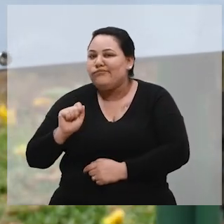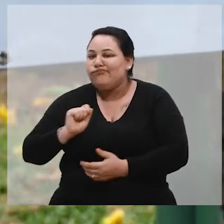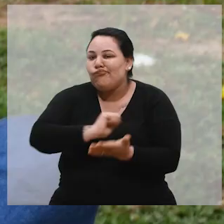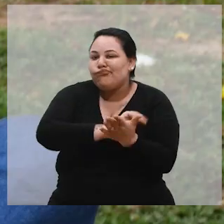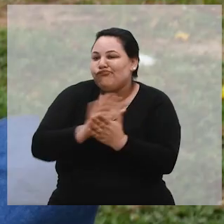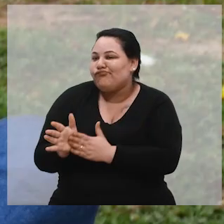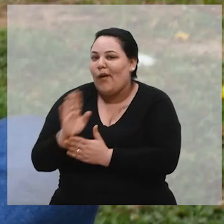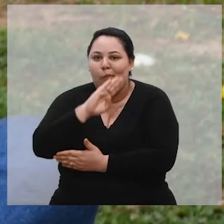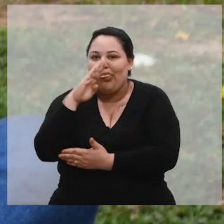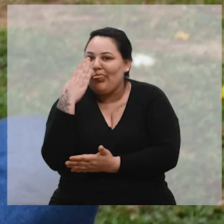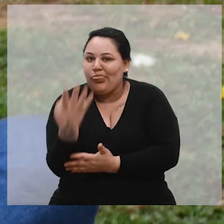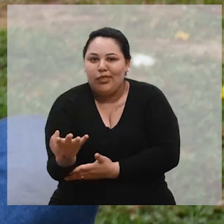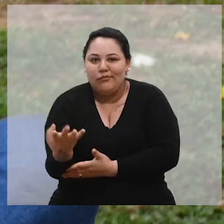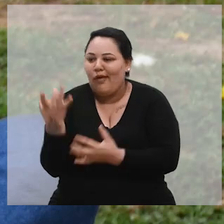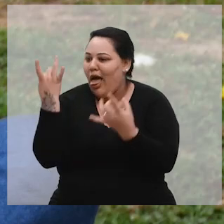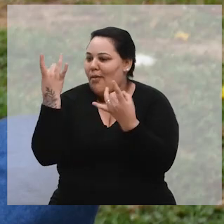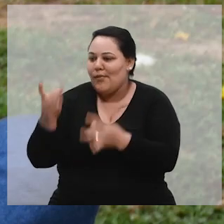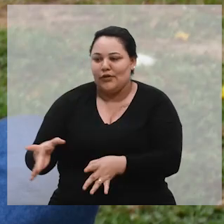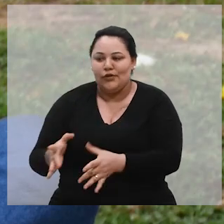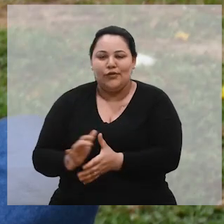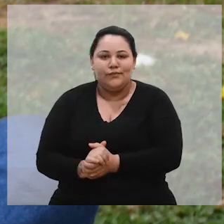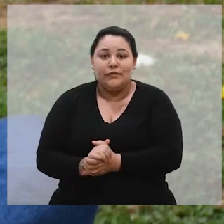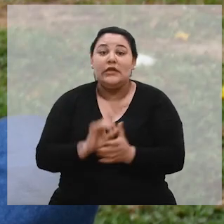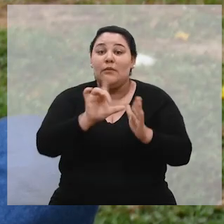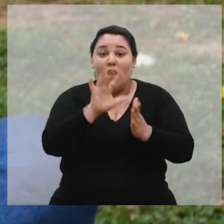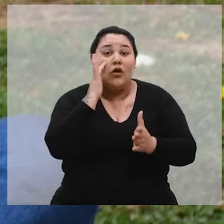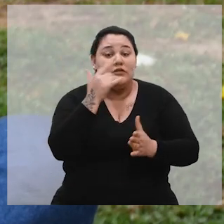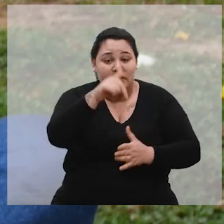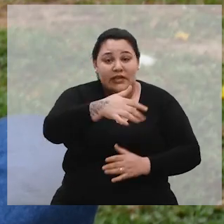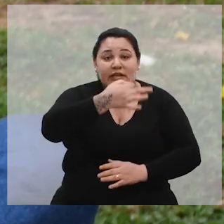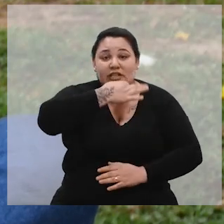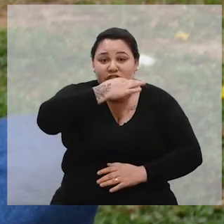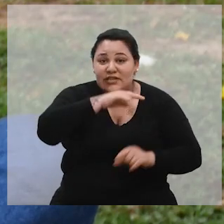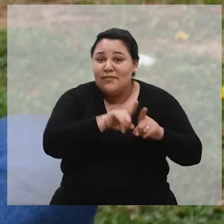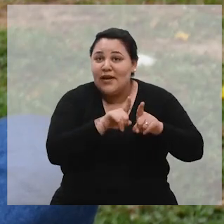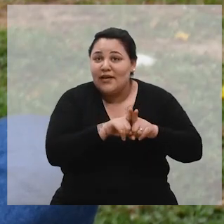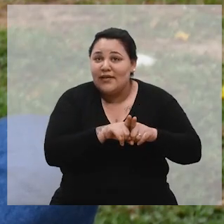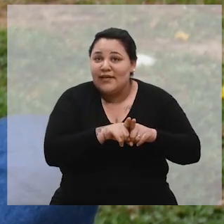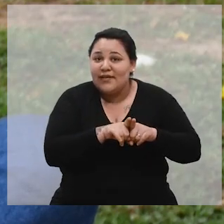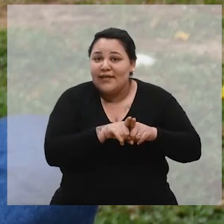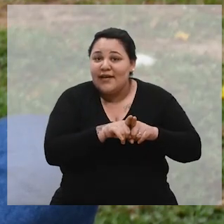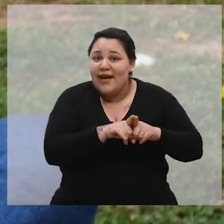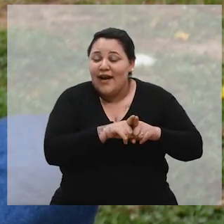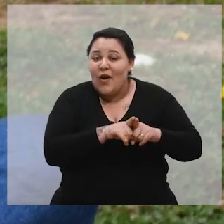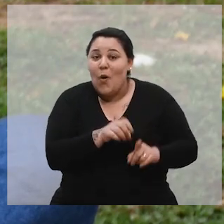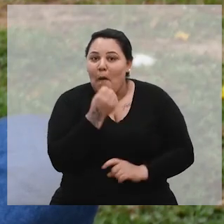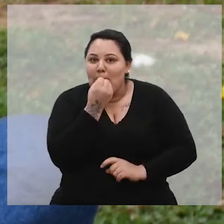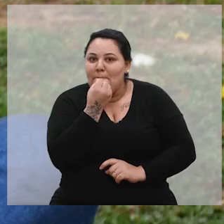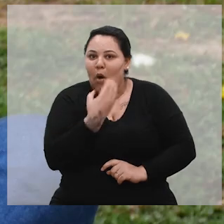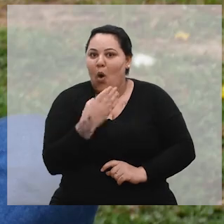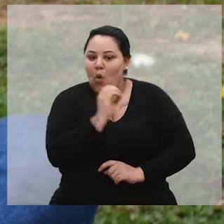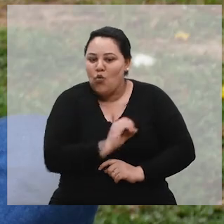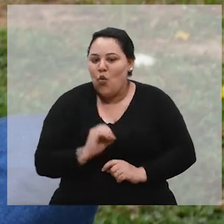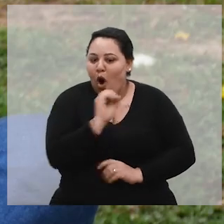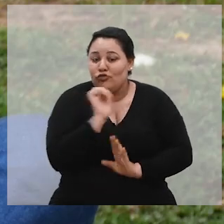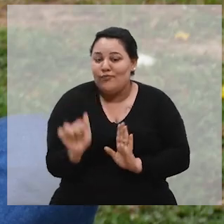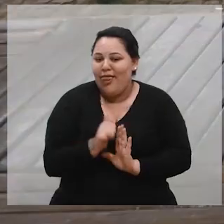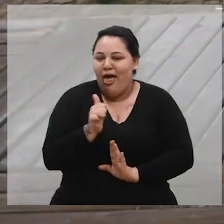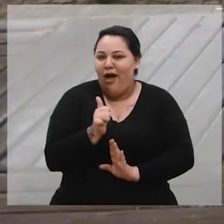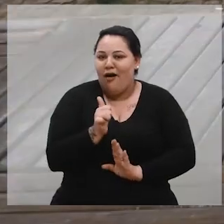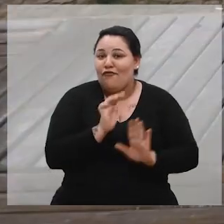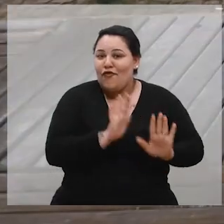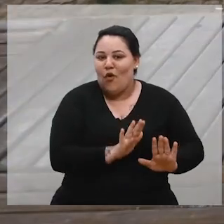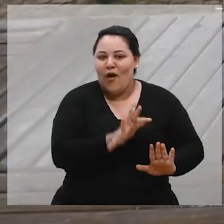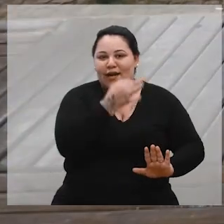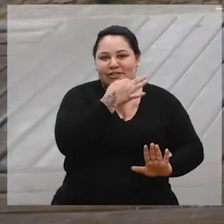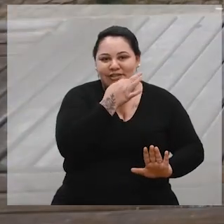E, de repente, as coisas vieram também para Caxias, né? O filé, veio para Caxias. E Cazuza ficou